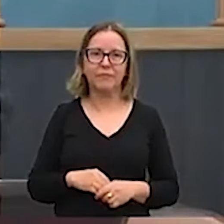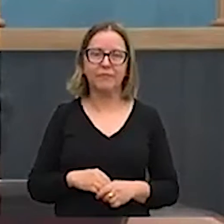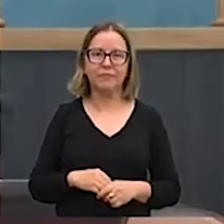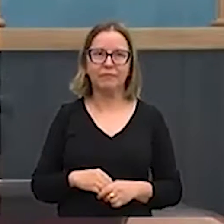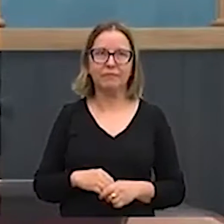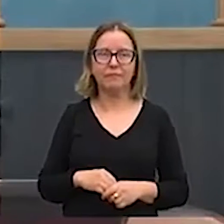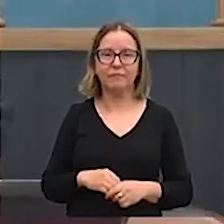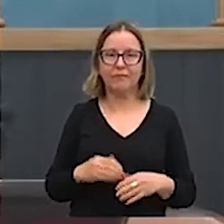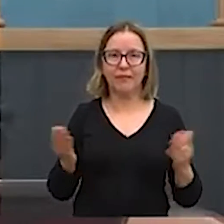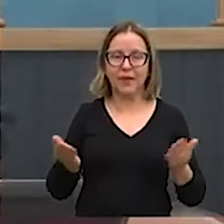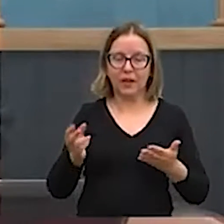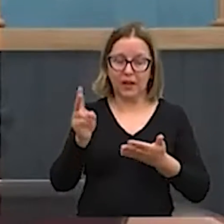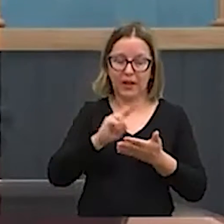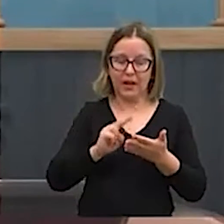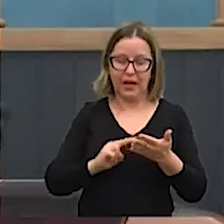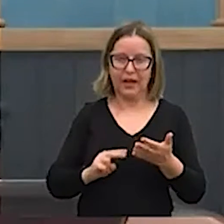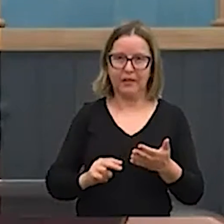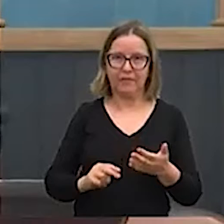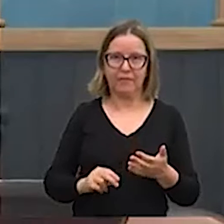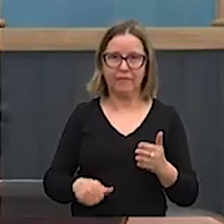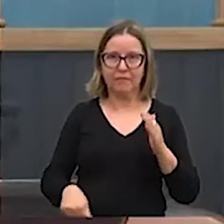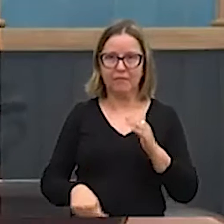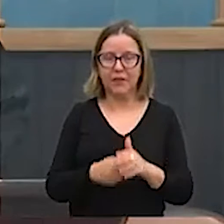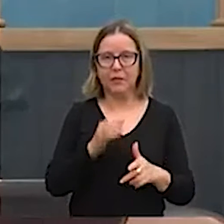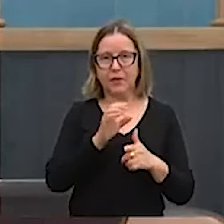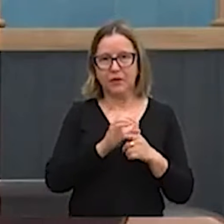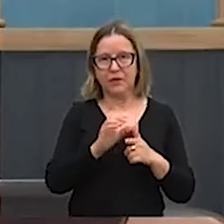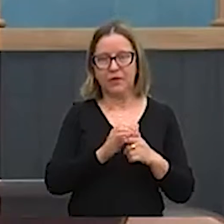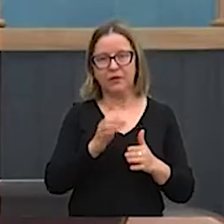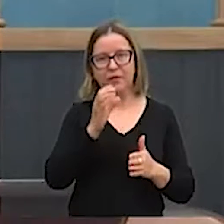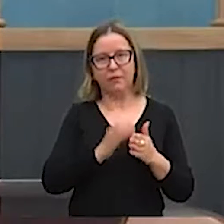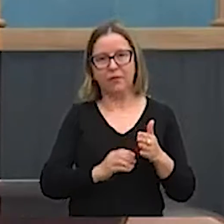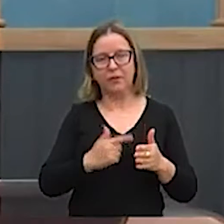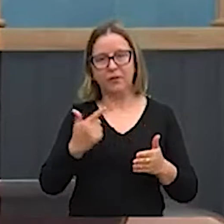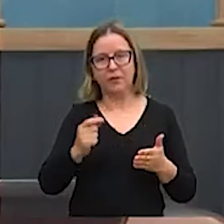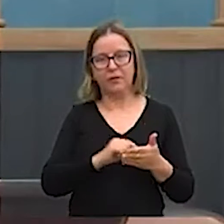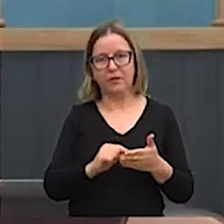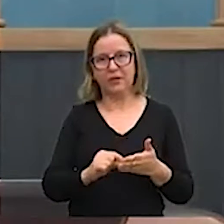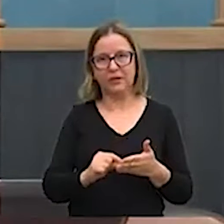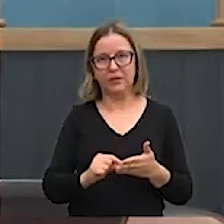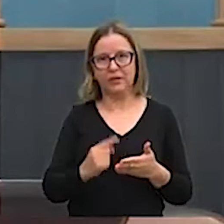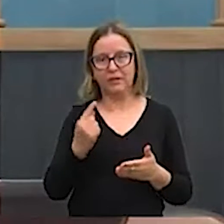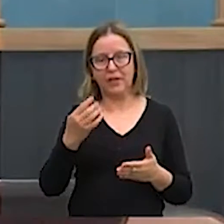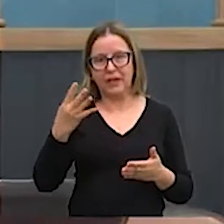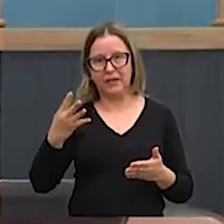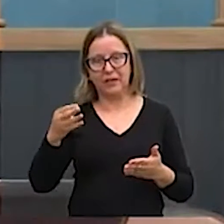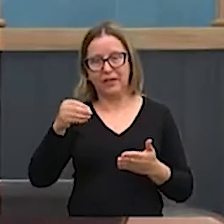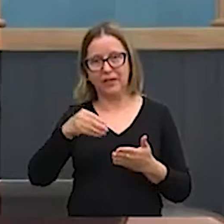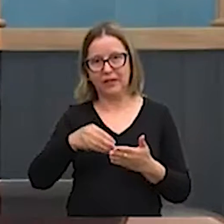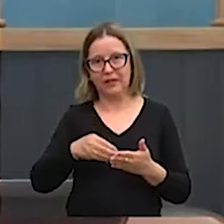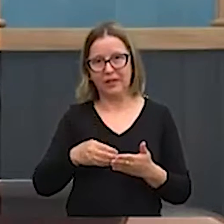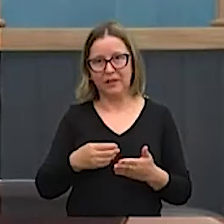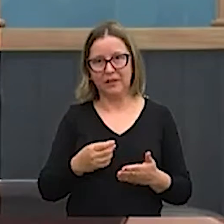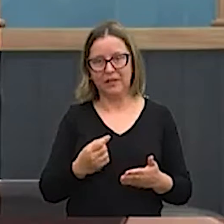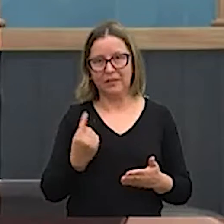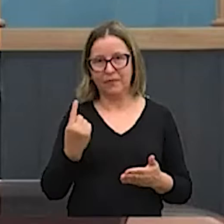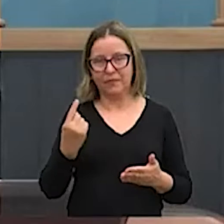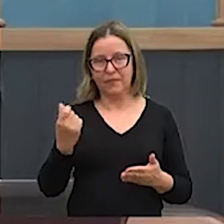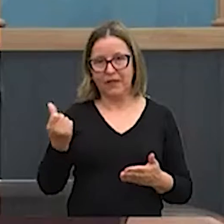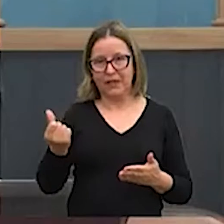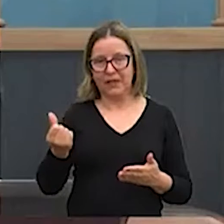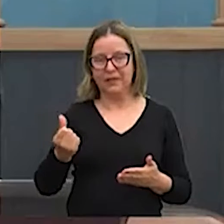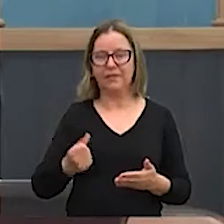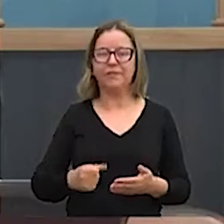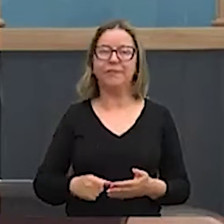Vamos dar uma olhada em 1 Coríntios, capítulo 2, os versos 14 a 16. 1